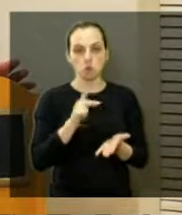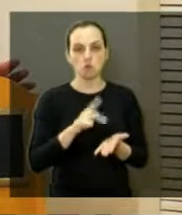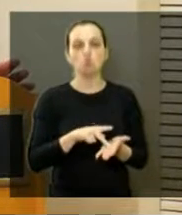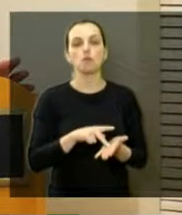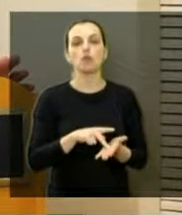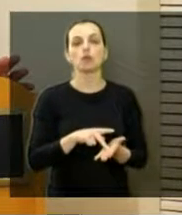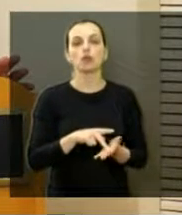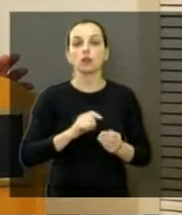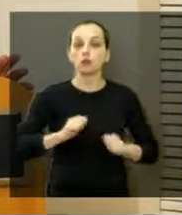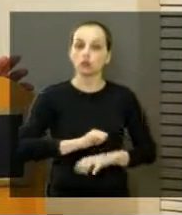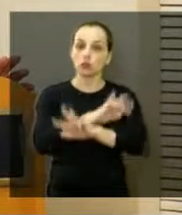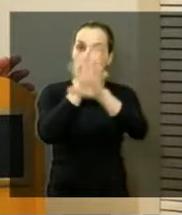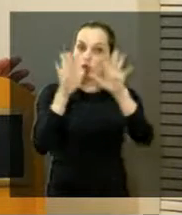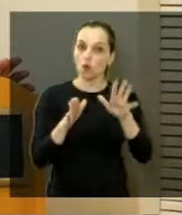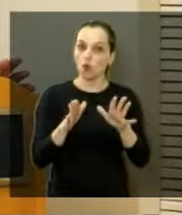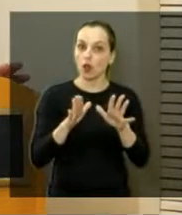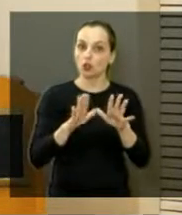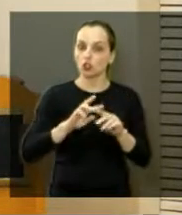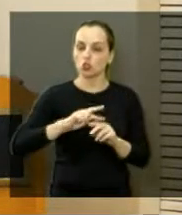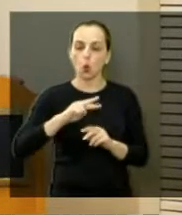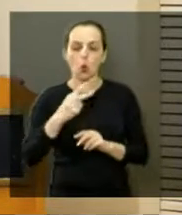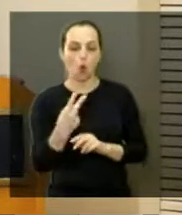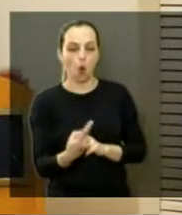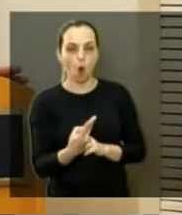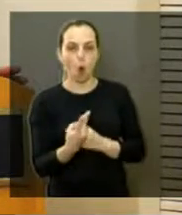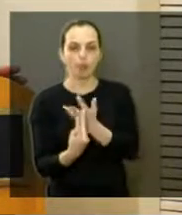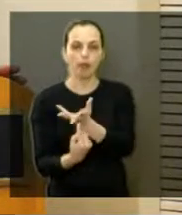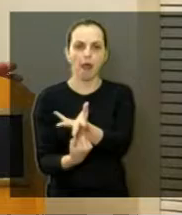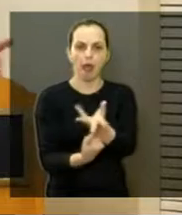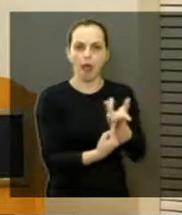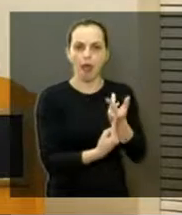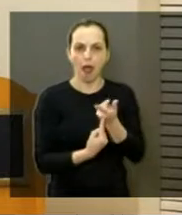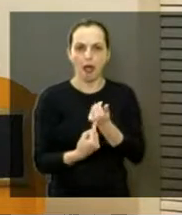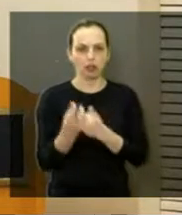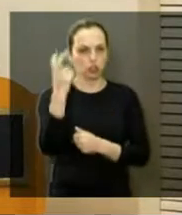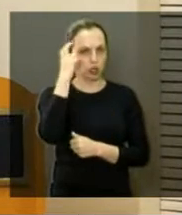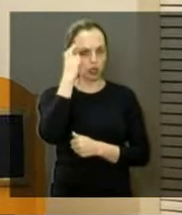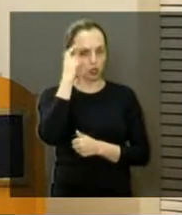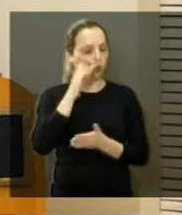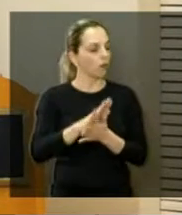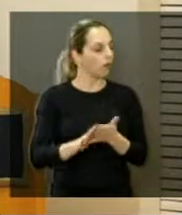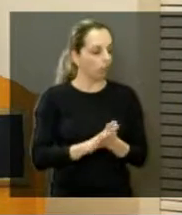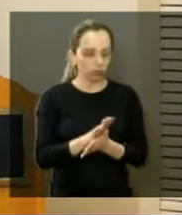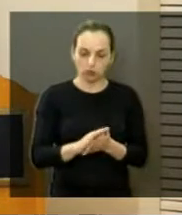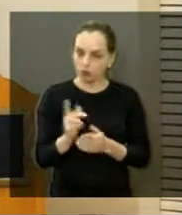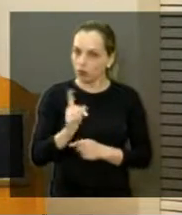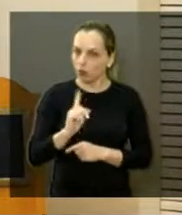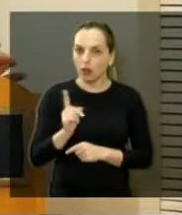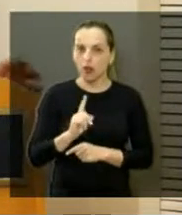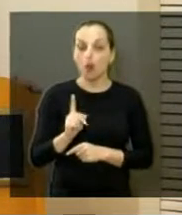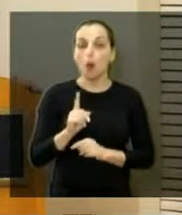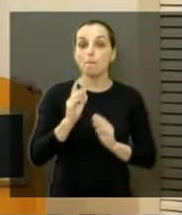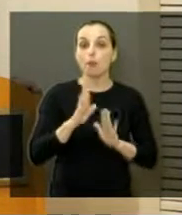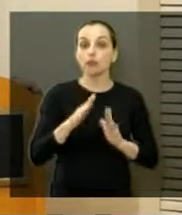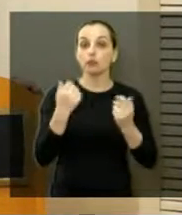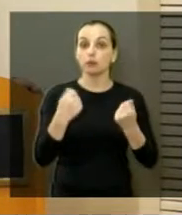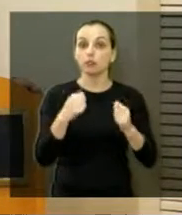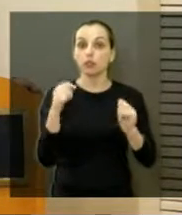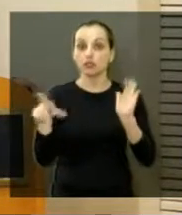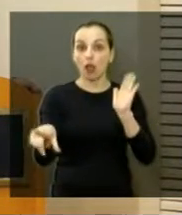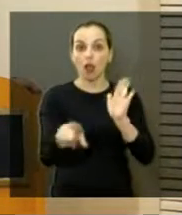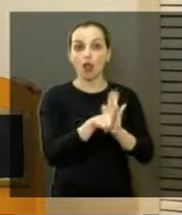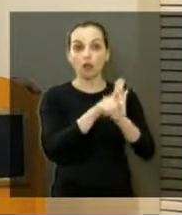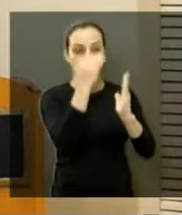bem claro aqui que não sou contra a arte, contra a cultura, de jeito nenhum. Desde que respeite as leis. O que eu estou dizendo é que